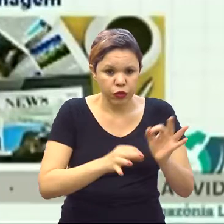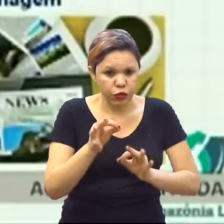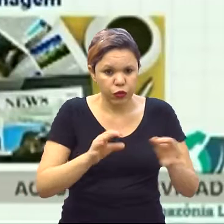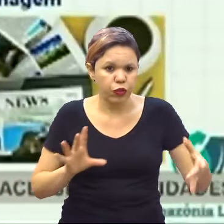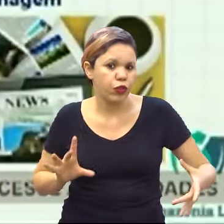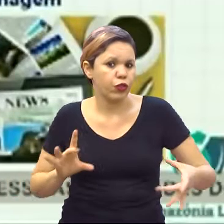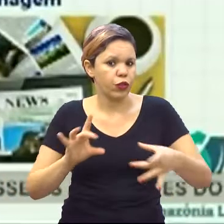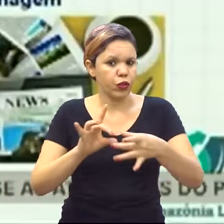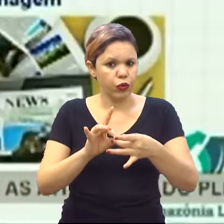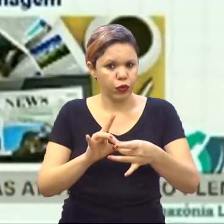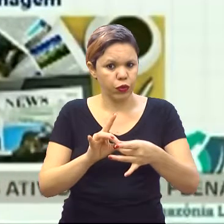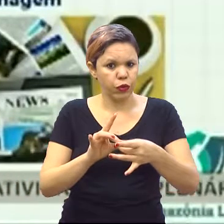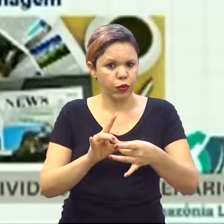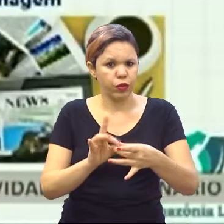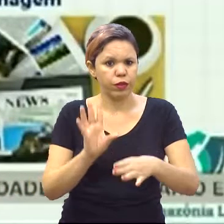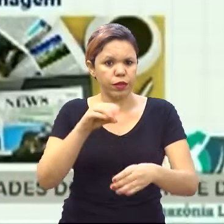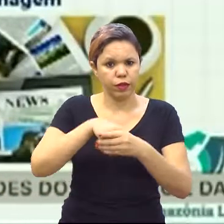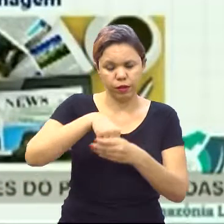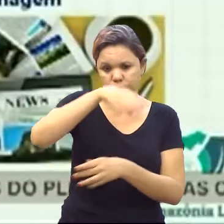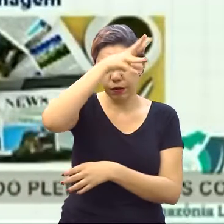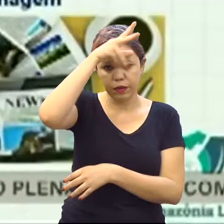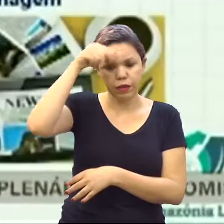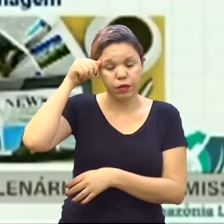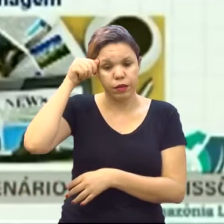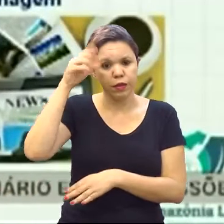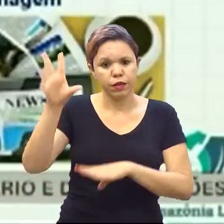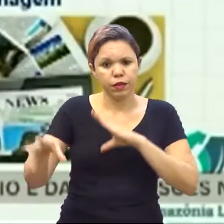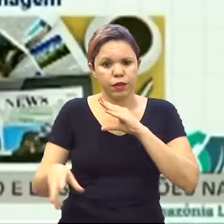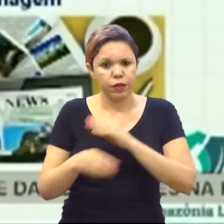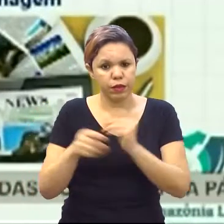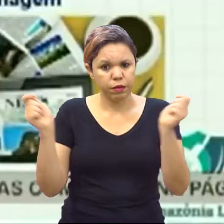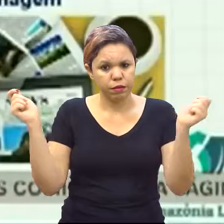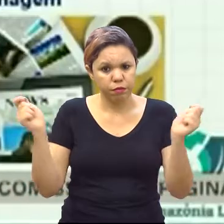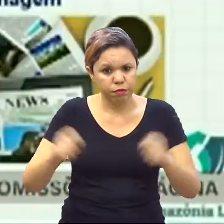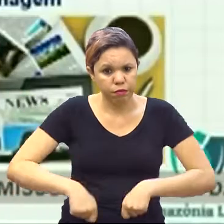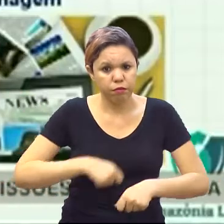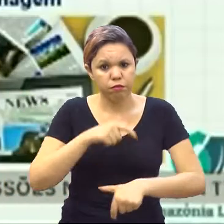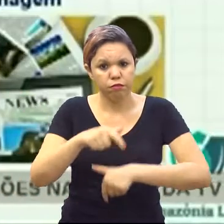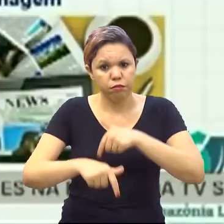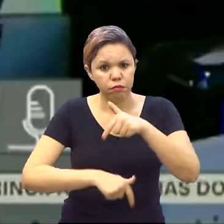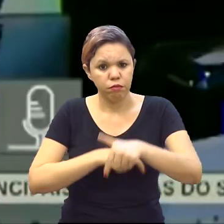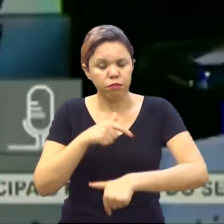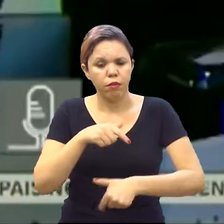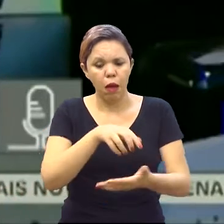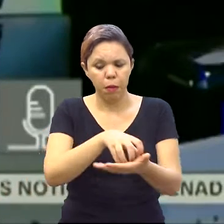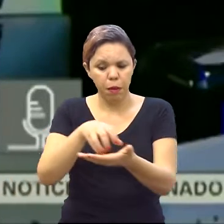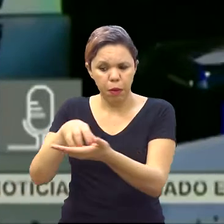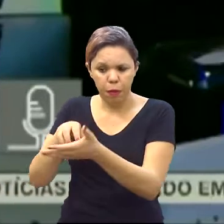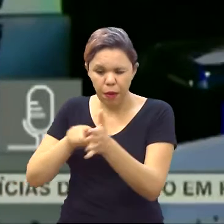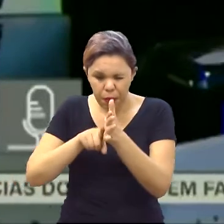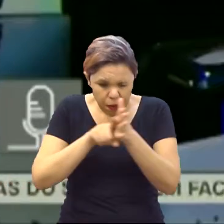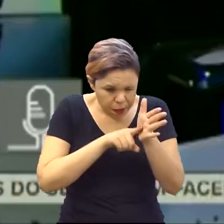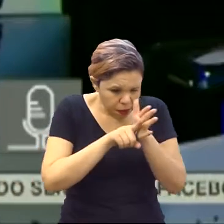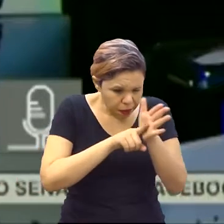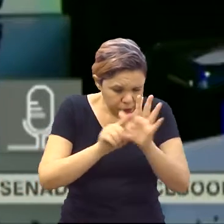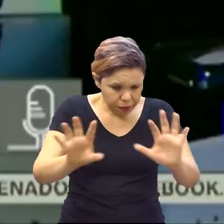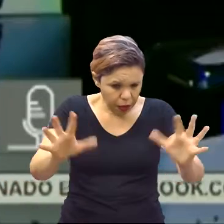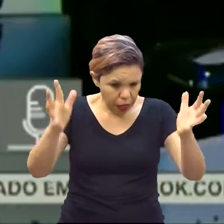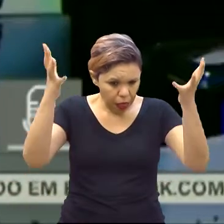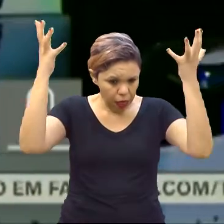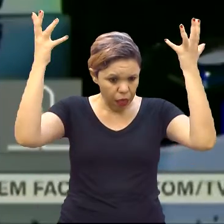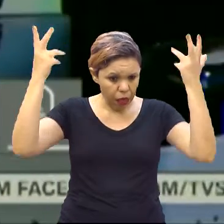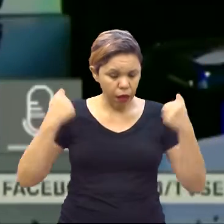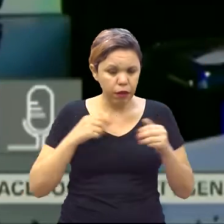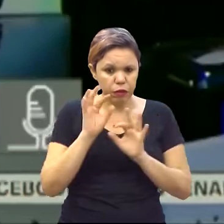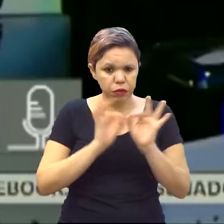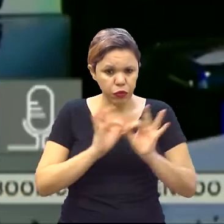dos projetos ligados ao Fundo da Amazônia, recomposição da capacidade operacional de órgãos de fiscalização ambiental